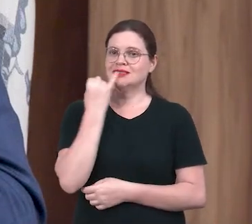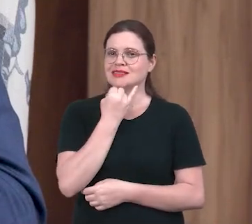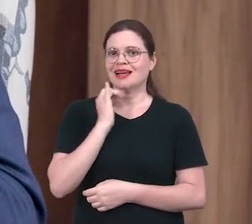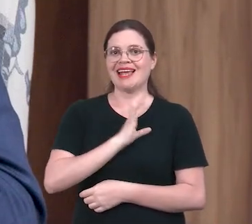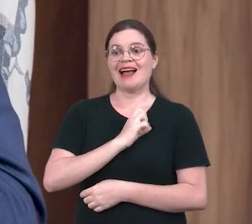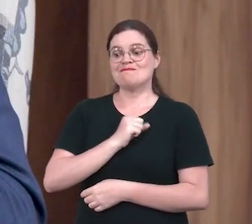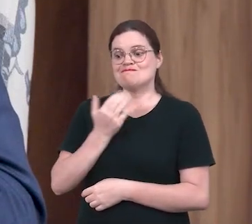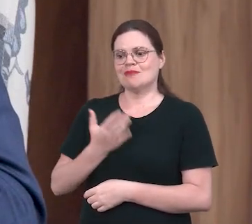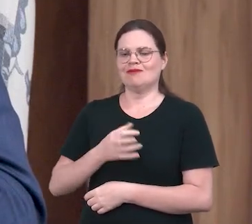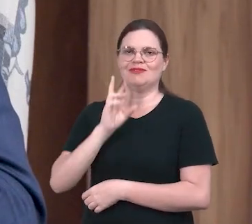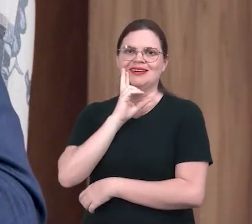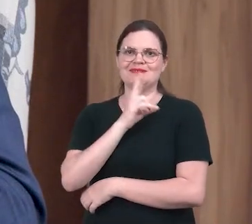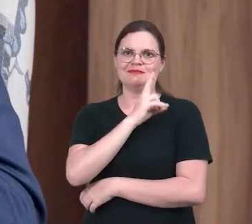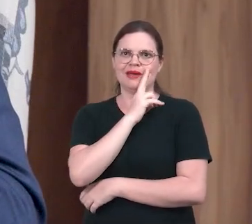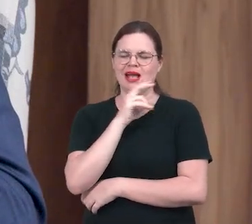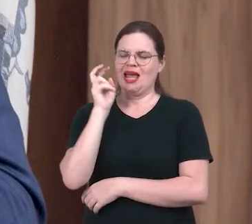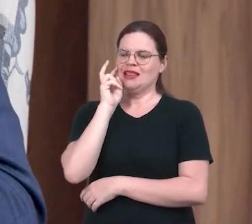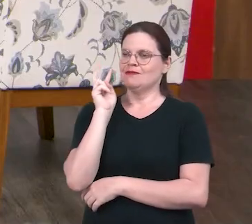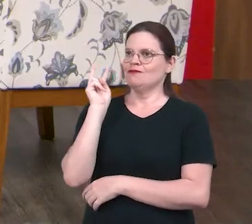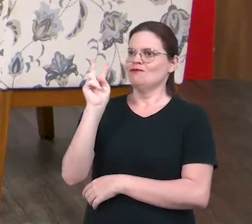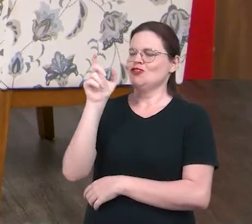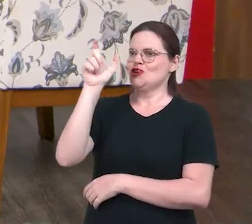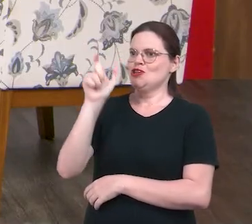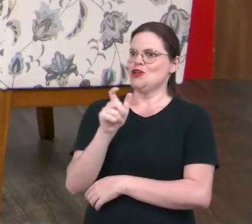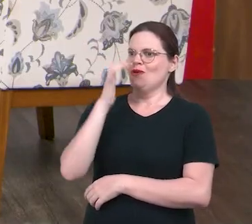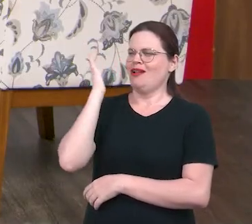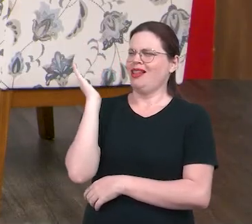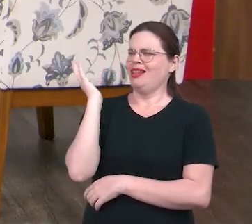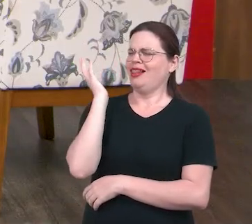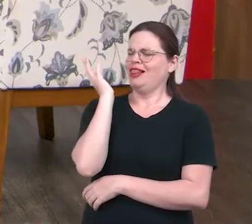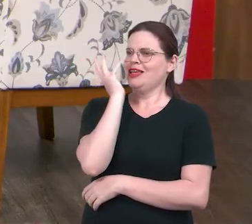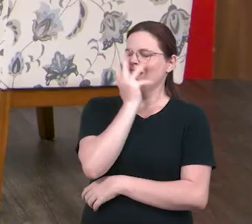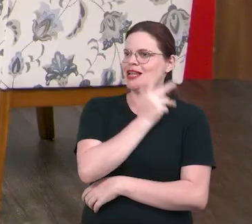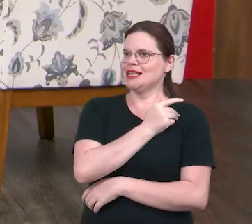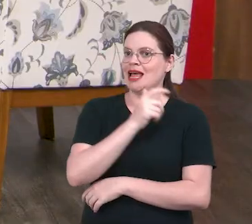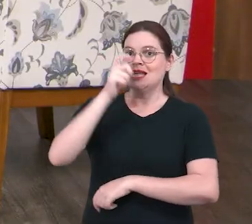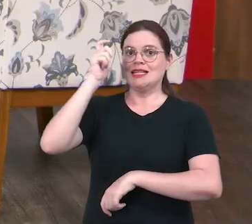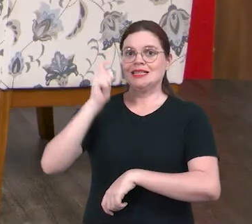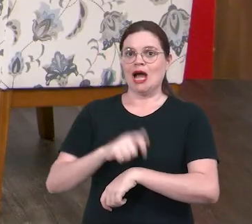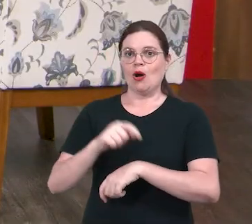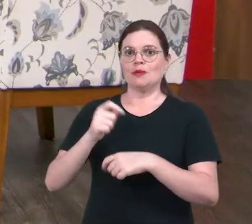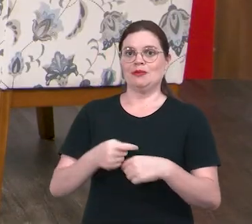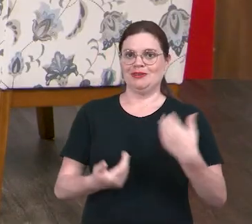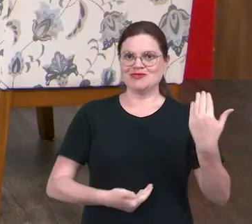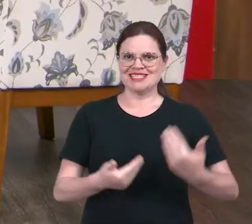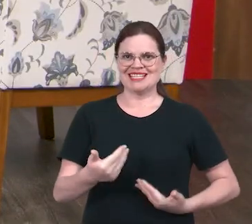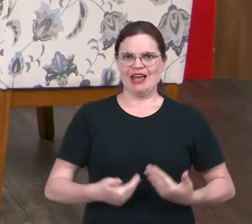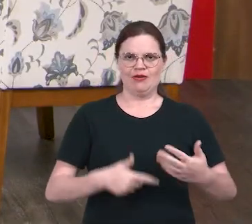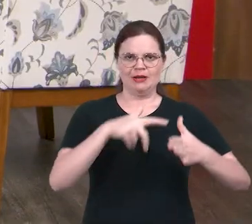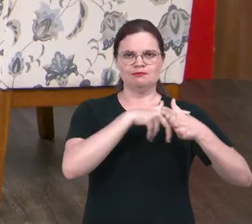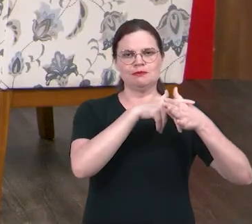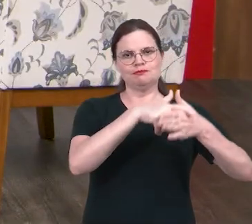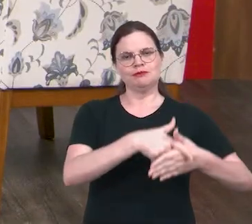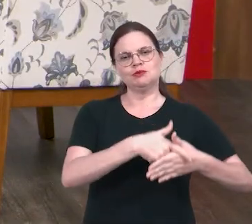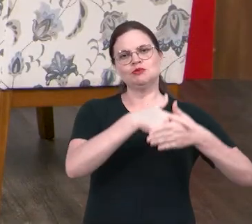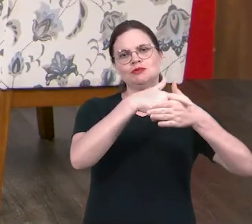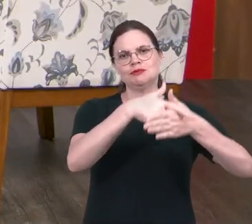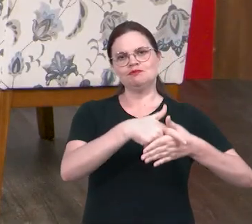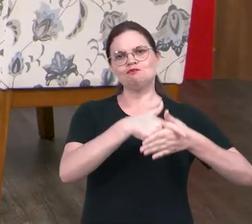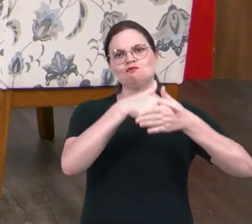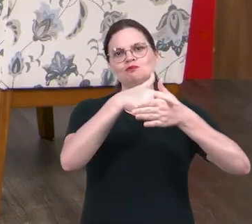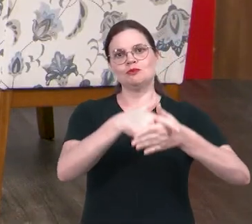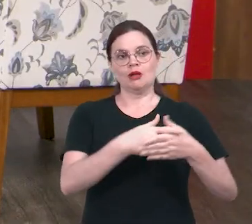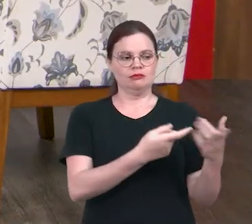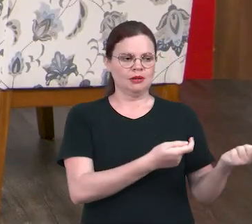amou, ele a viu bela. Quando ele a enxergou, né, quando o servo vem trazendo, ela aceita